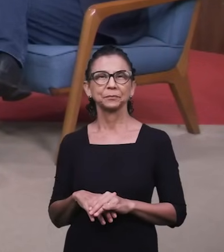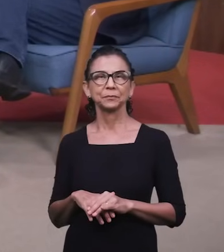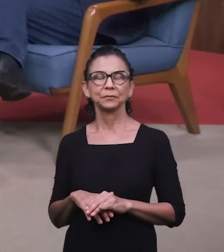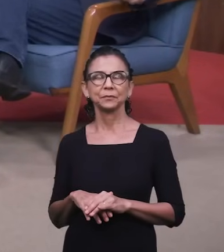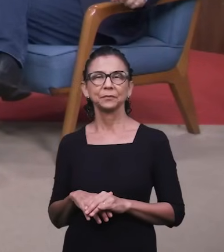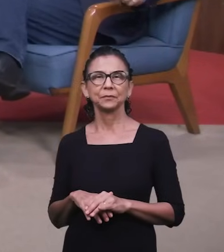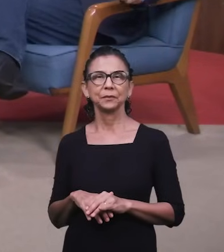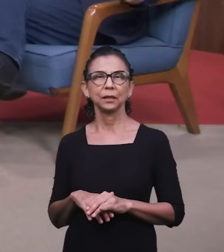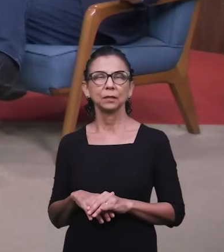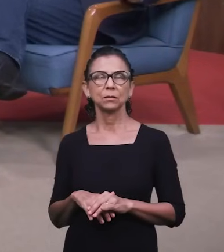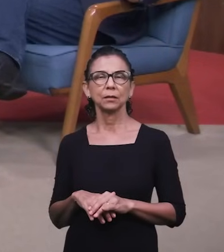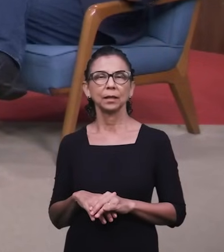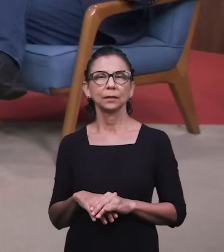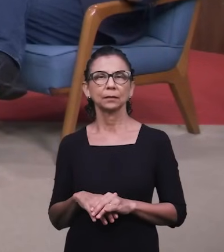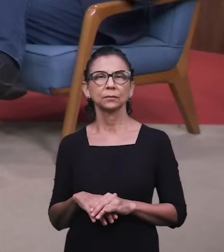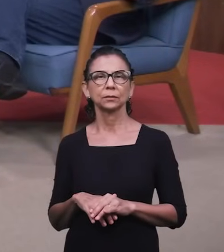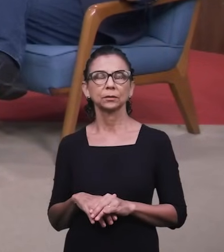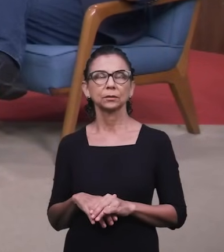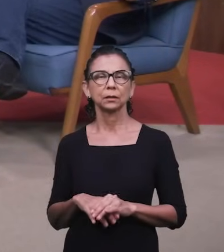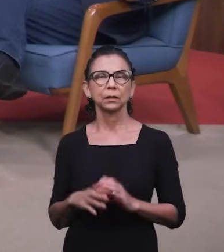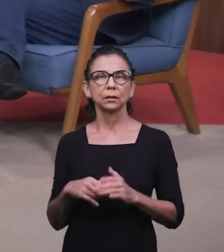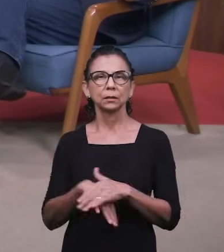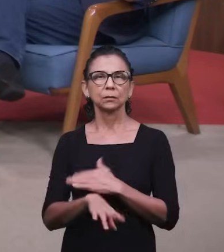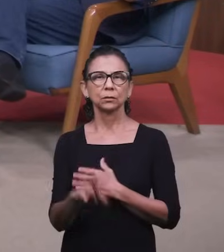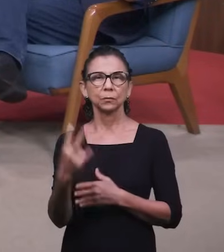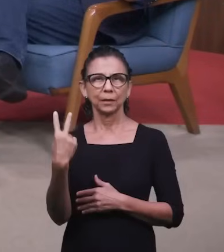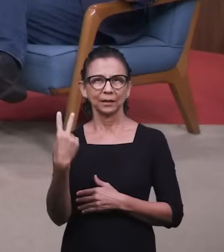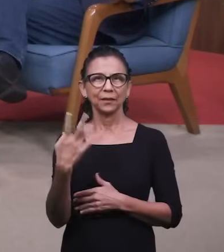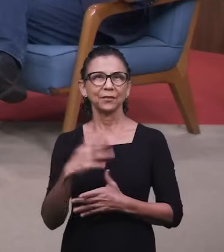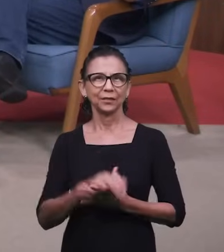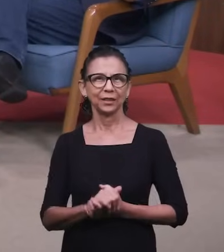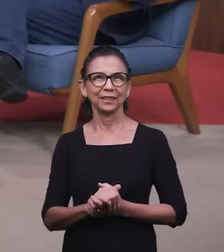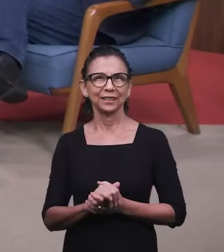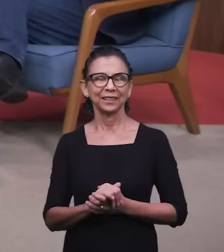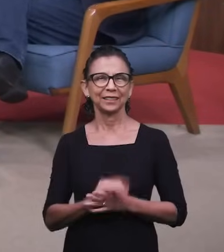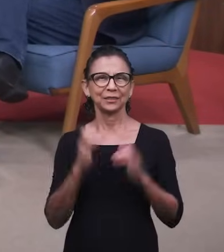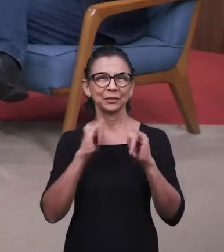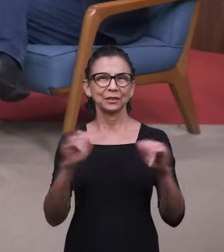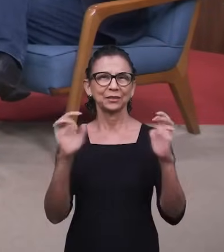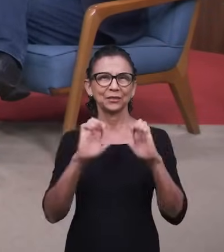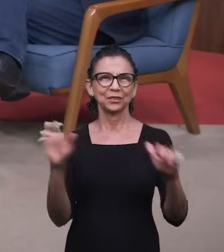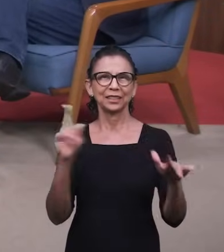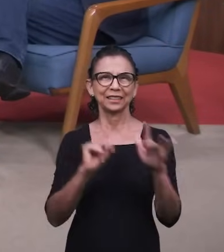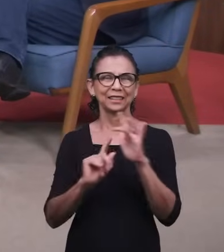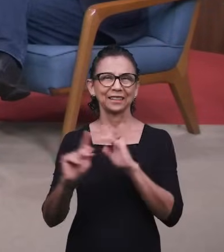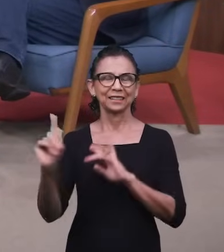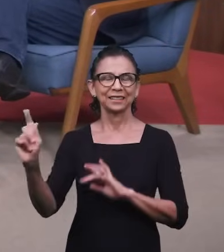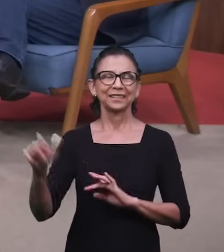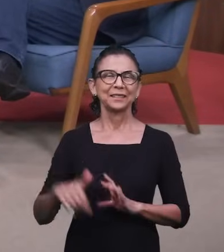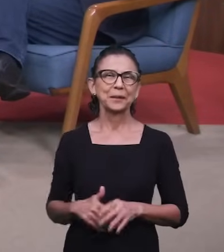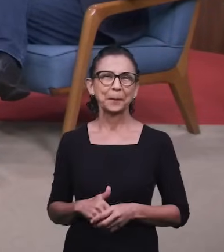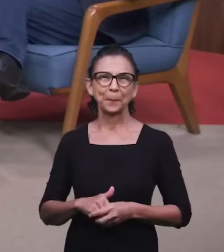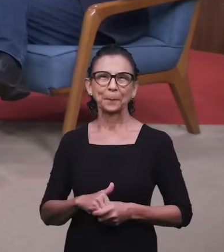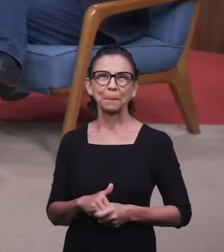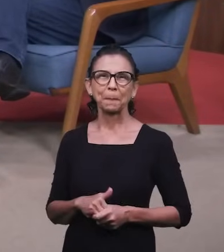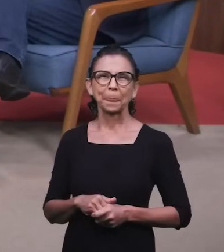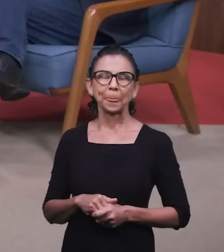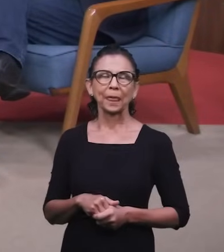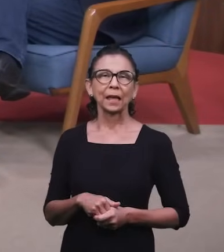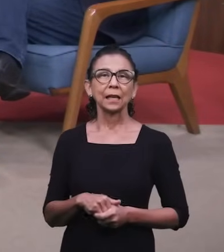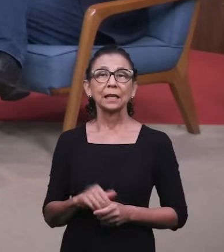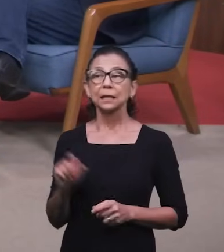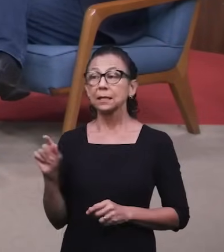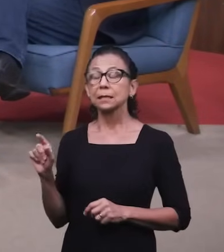pretos que aparece no canto da tela. Eu tenho certeza que você que está acostumado a assistir o Anúncio do Evangelho Eterno já sabe não só o que é isso e para que serve. É